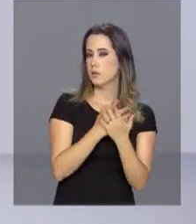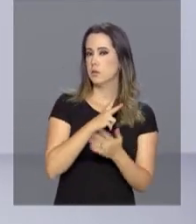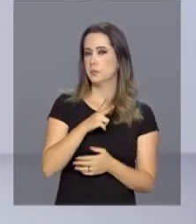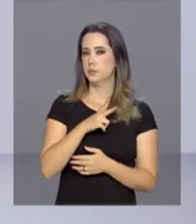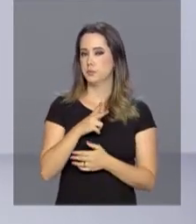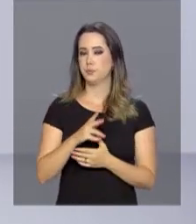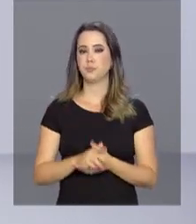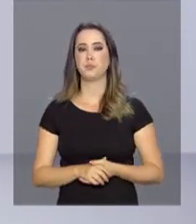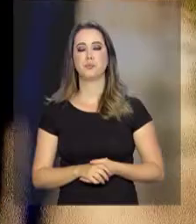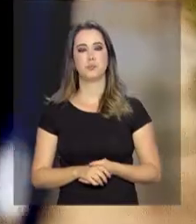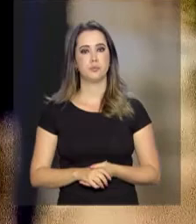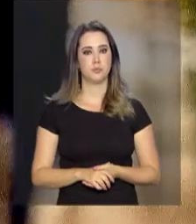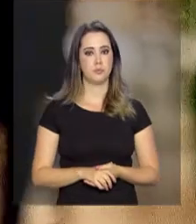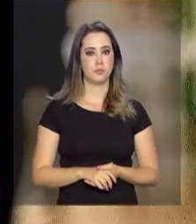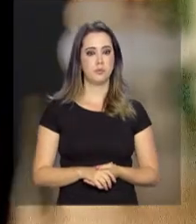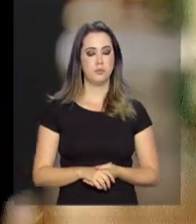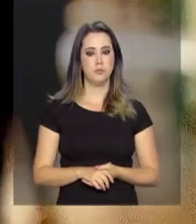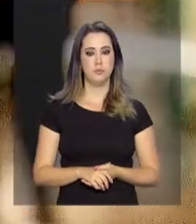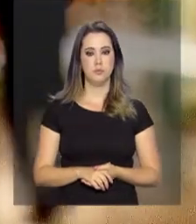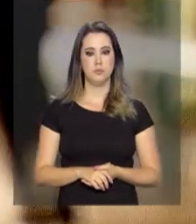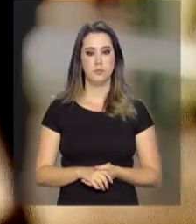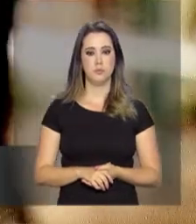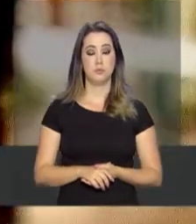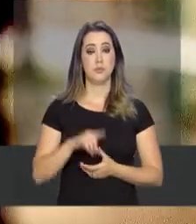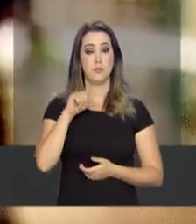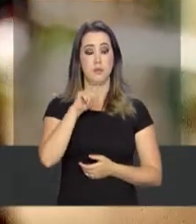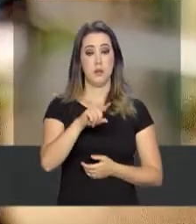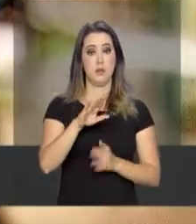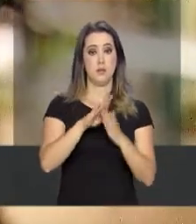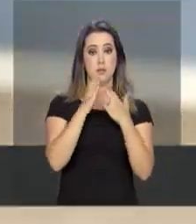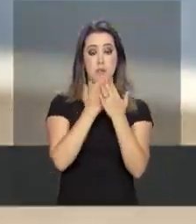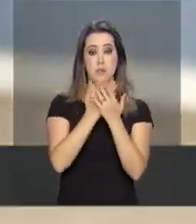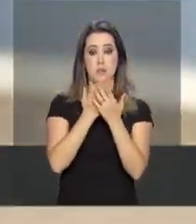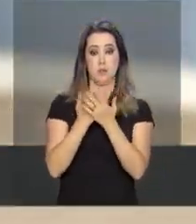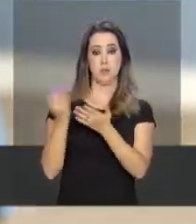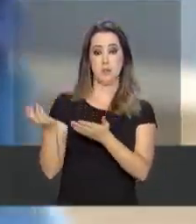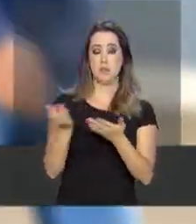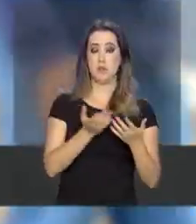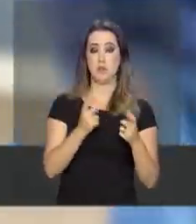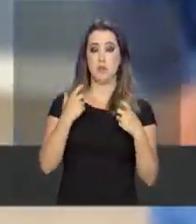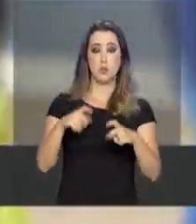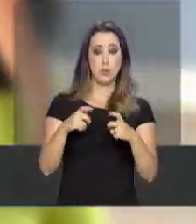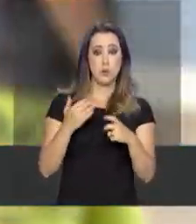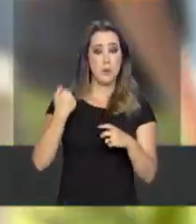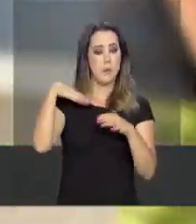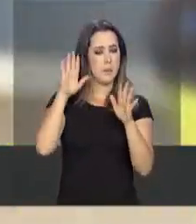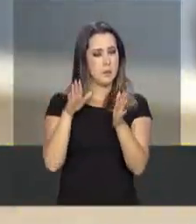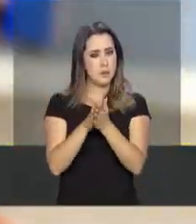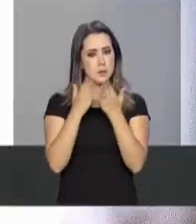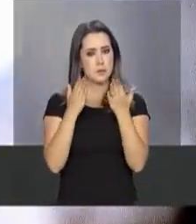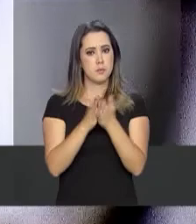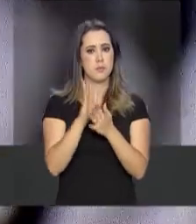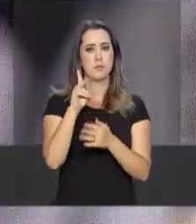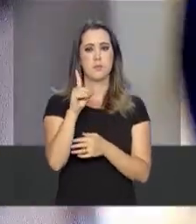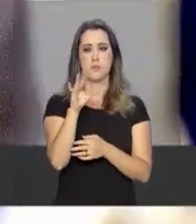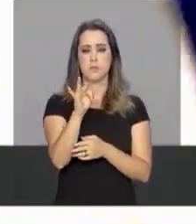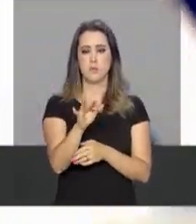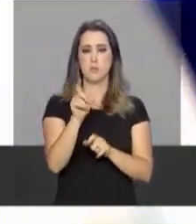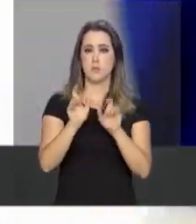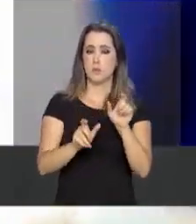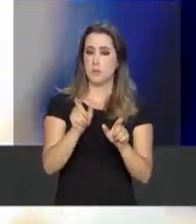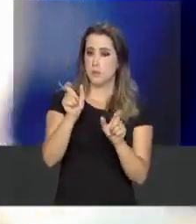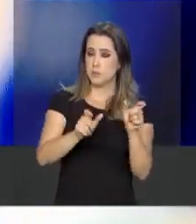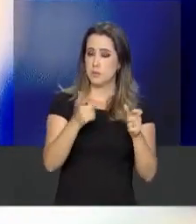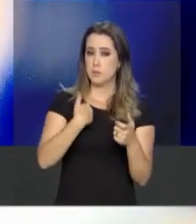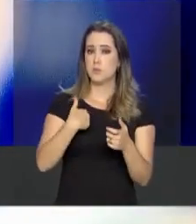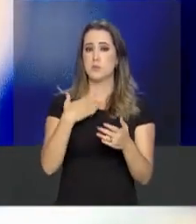algumas medidas. Esta escola recebe alunos de uma das regiões mais carentes do Distrito Federal. Muitos deles